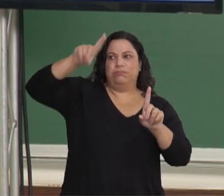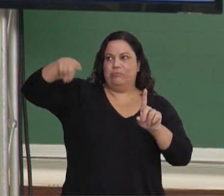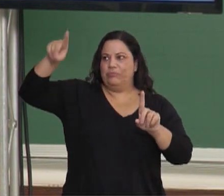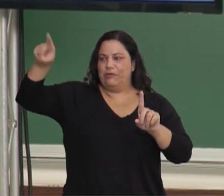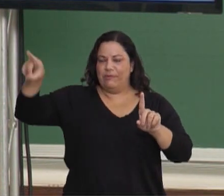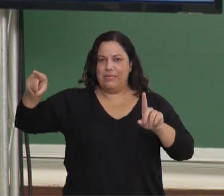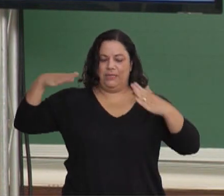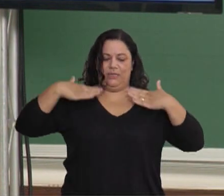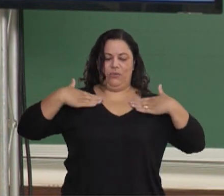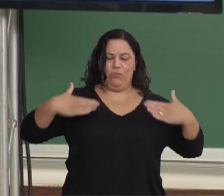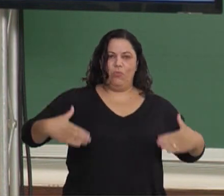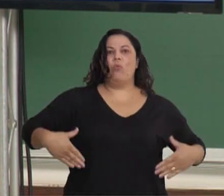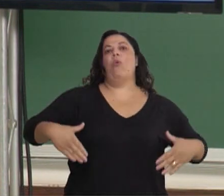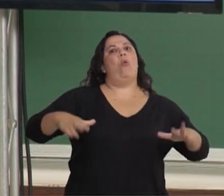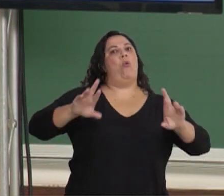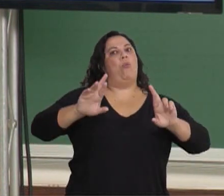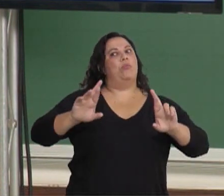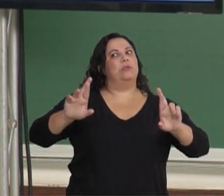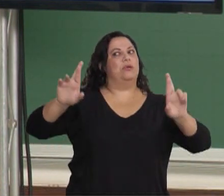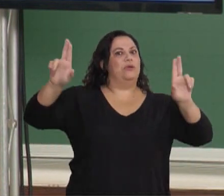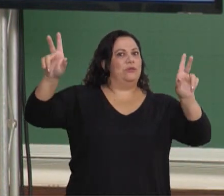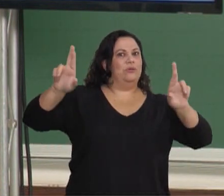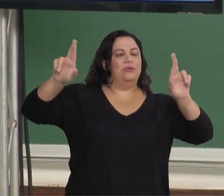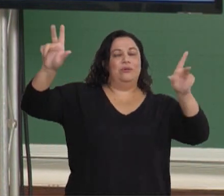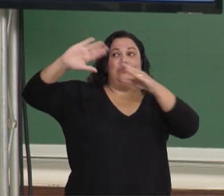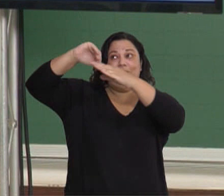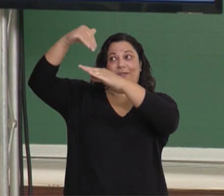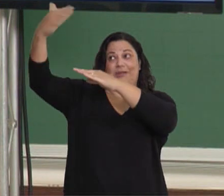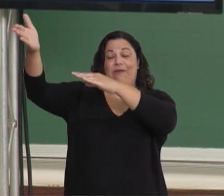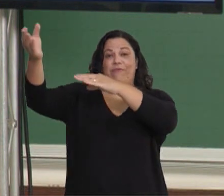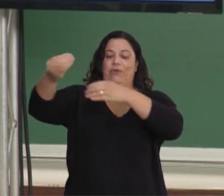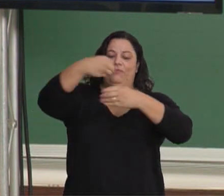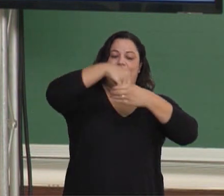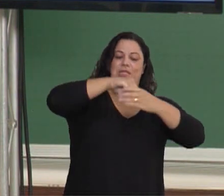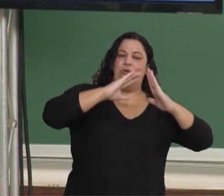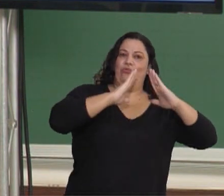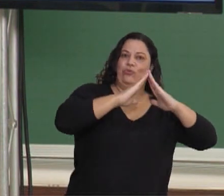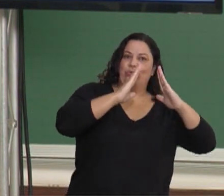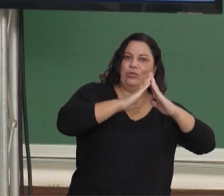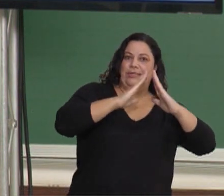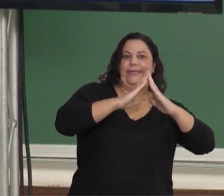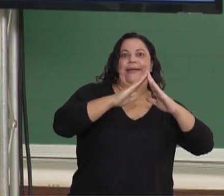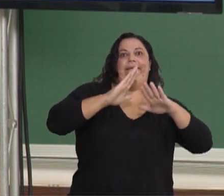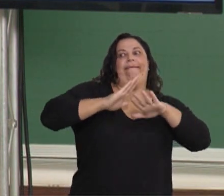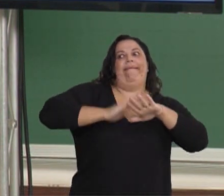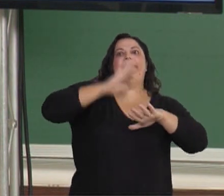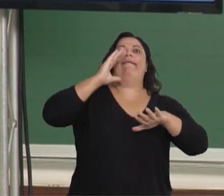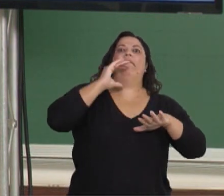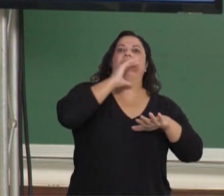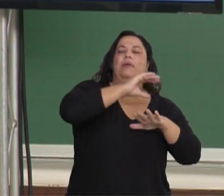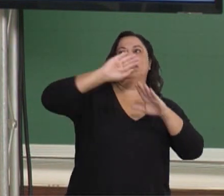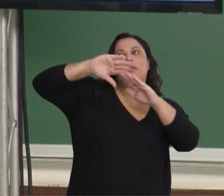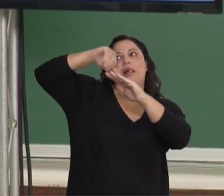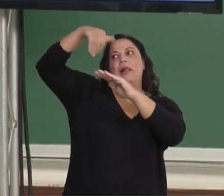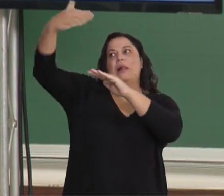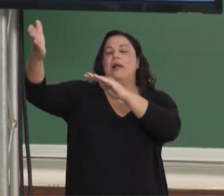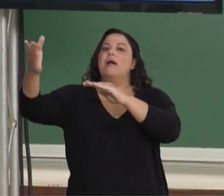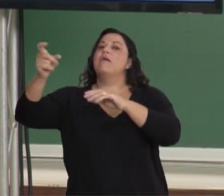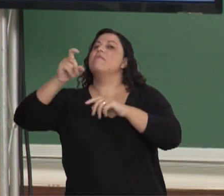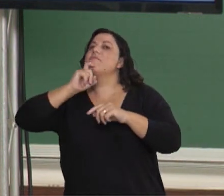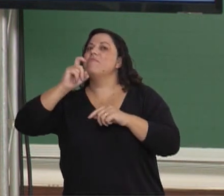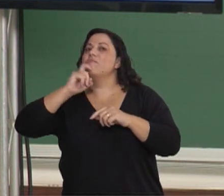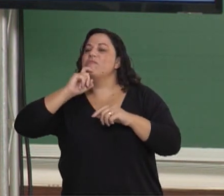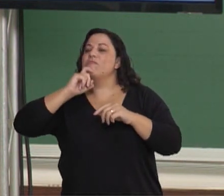ali da pessoa da tirinha e o ambiente de fora da casa dá uma variação muito maior. Quando ele já está